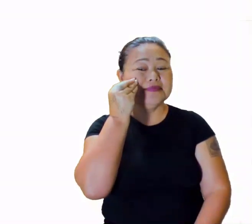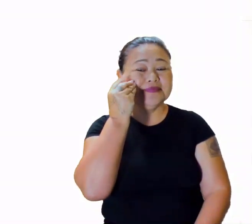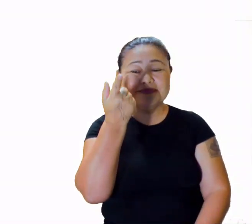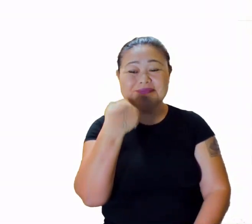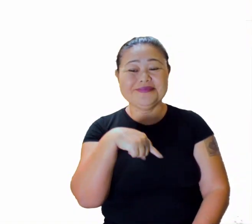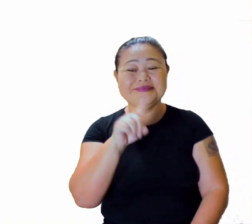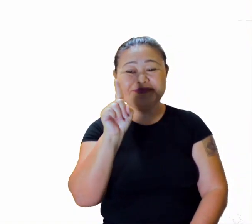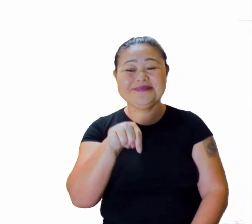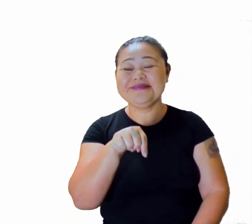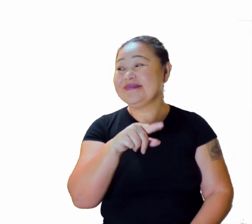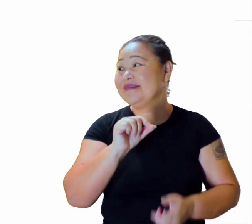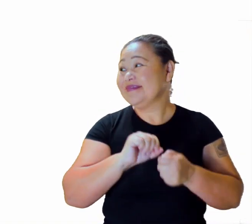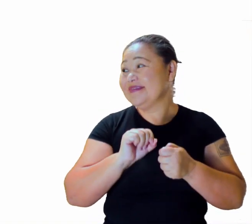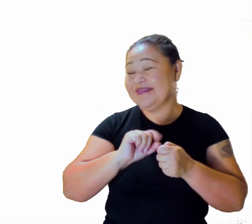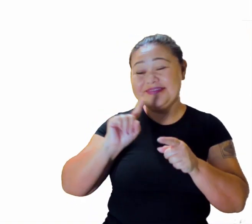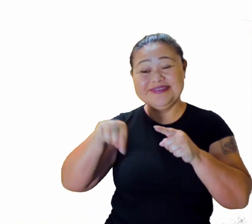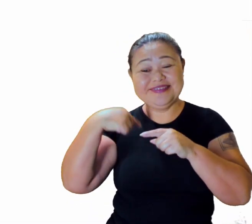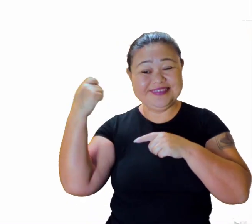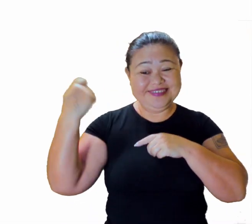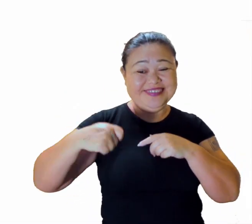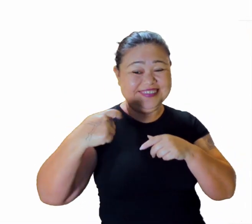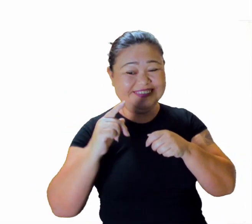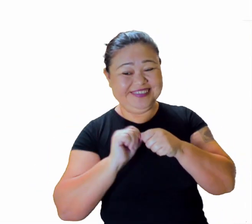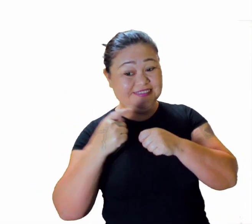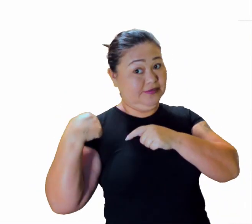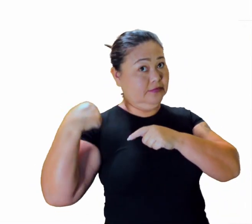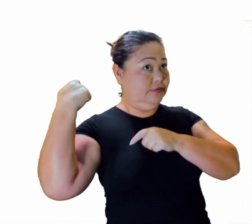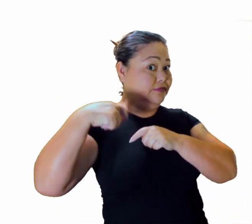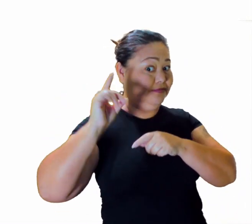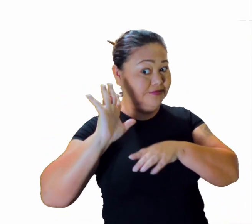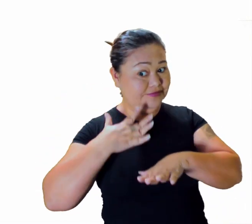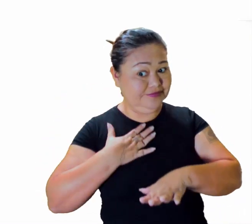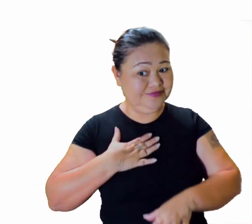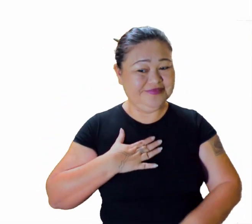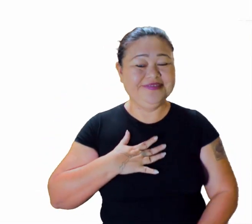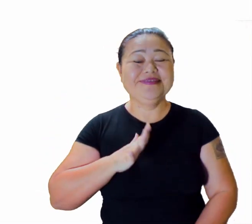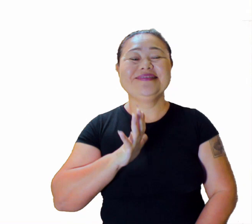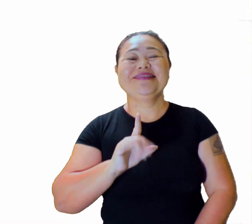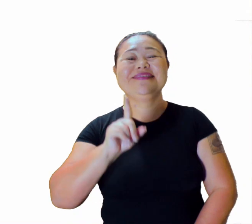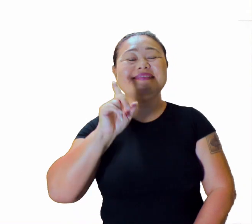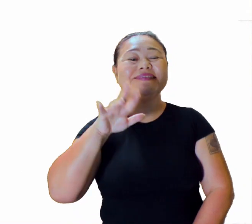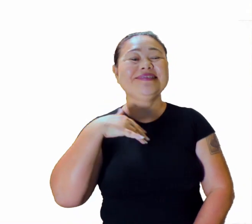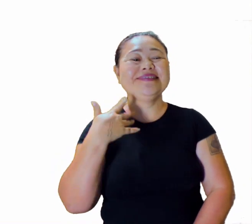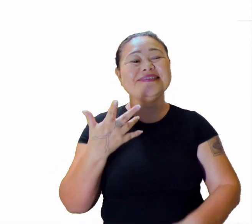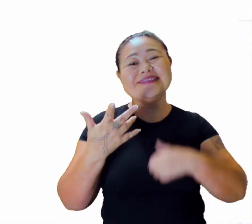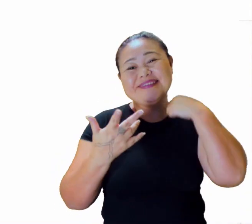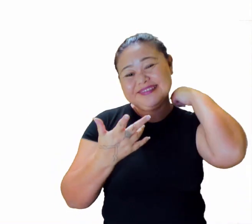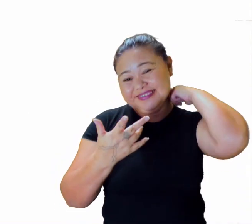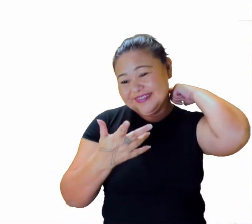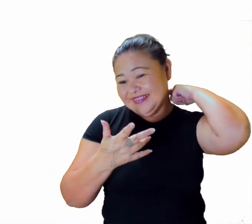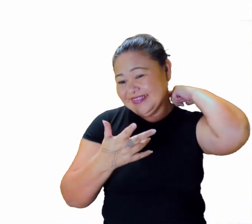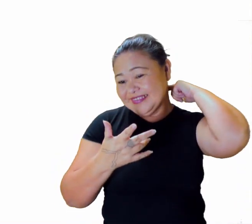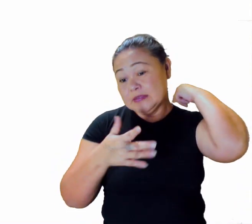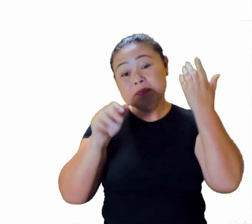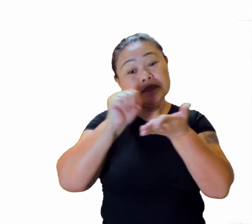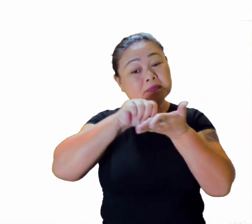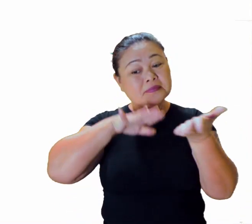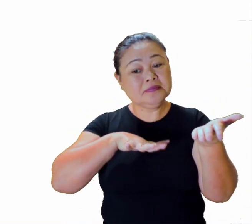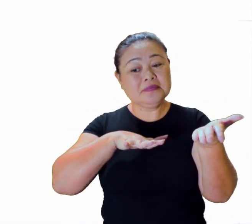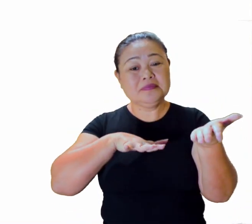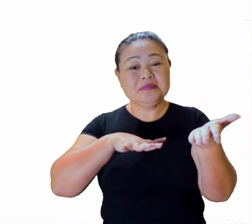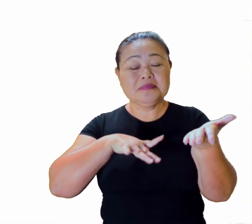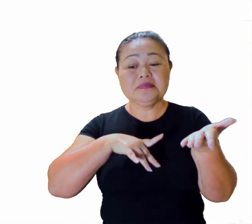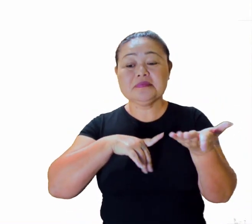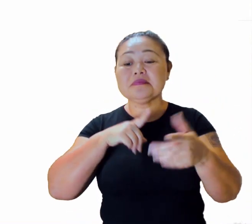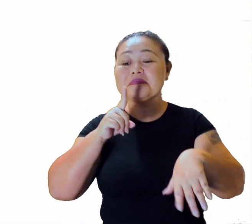O negócio você fala, vou dar minhas costas para dar uma lapada. Vamos lá. É isso aí, vamos lá então. Atividade de sala,